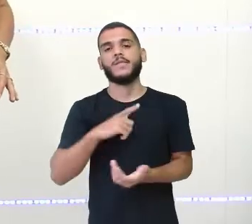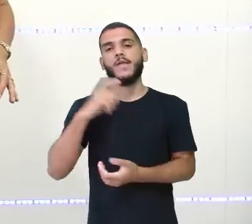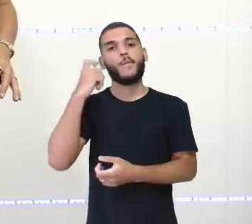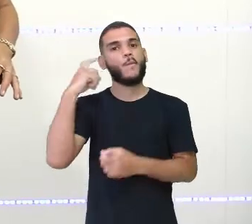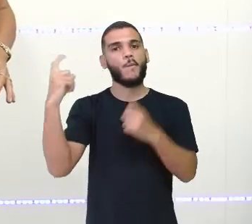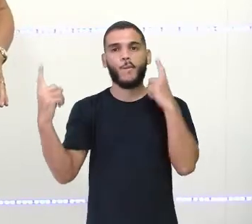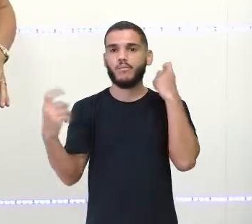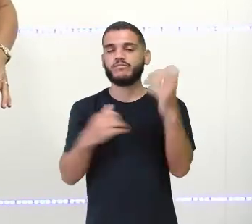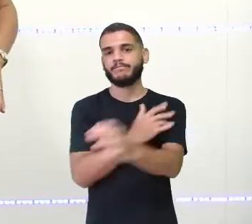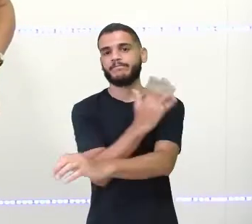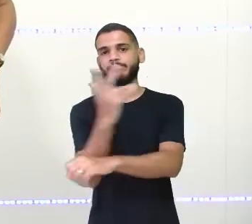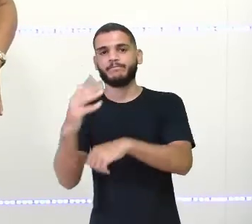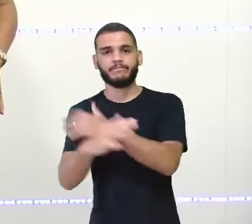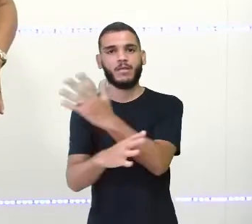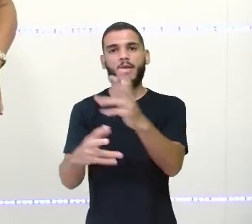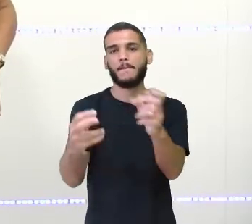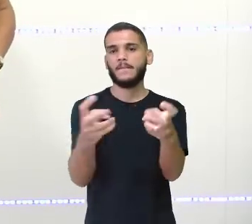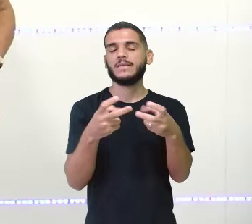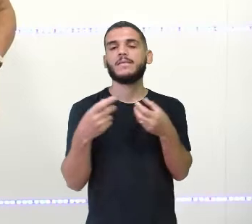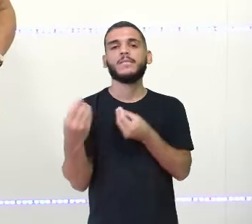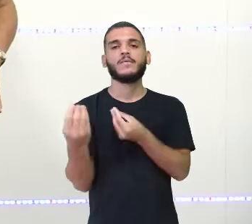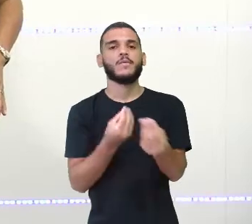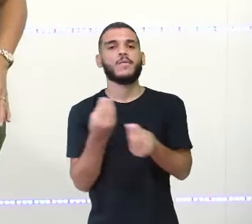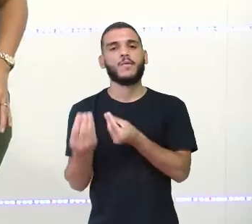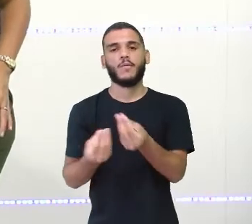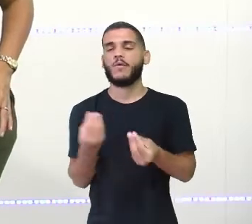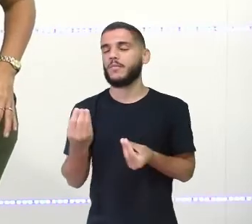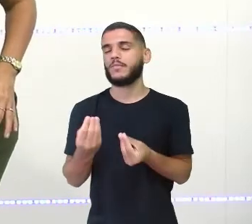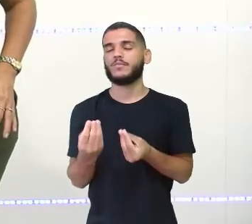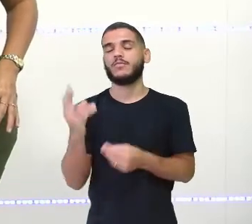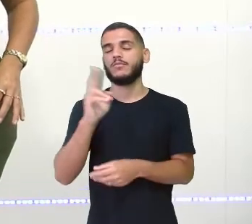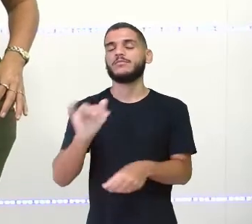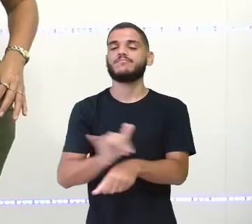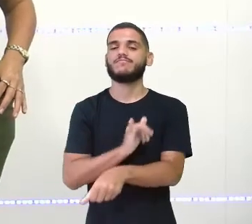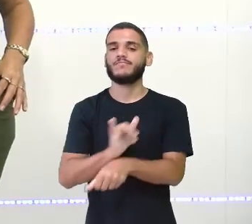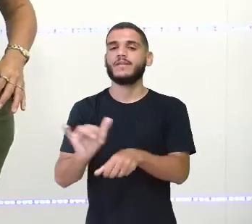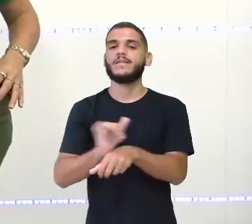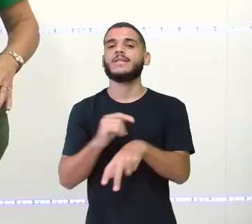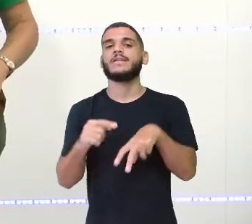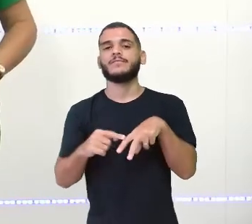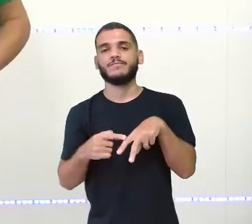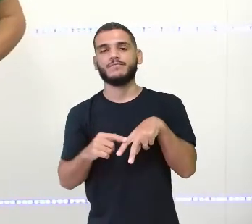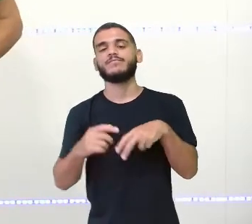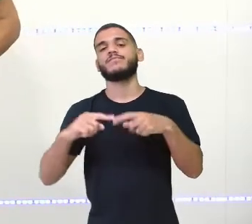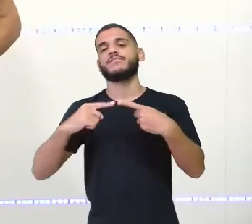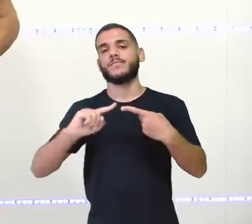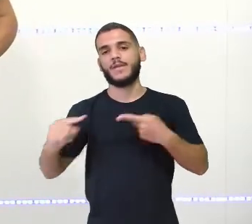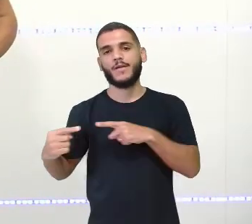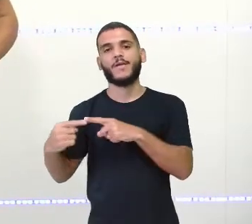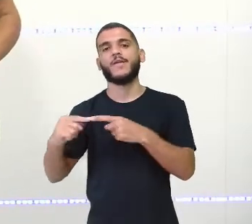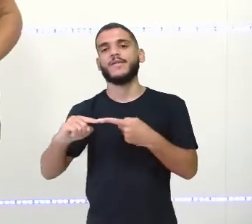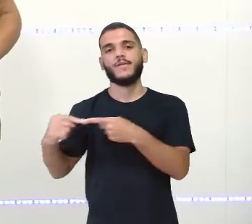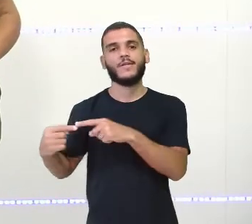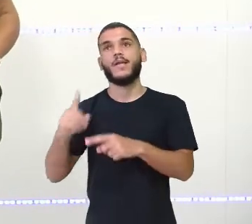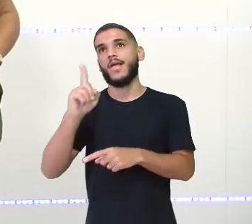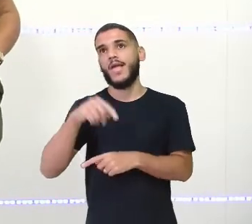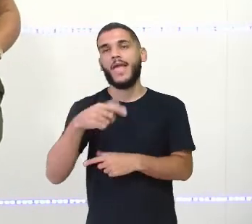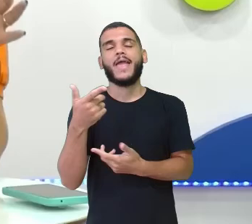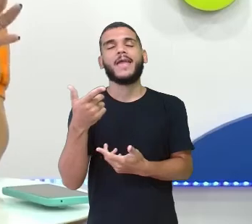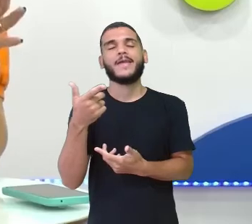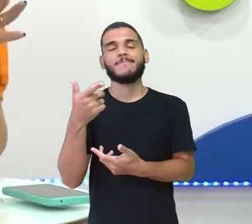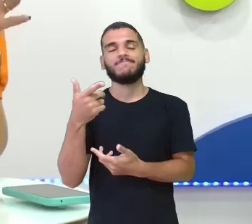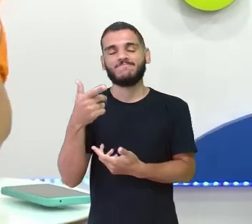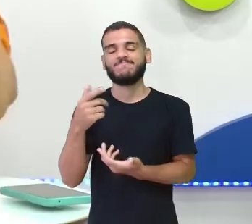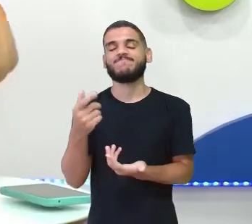som, ele detecta, Miguel, através dessa articulação. Não é interessante isso? A formiga, se eu